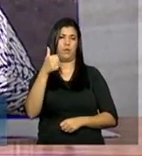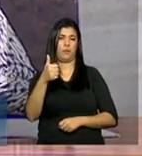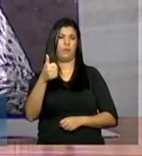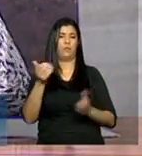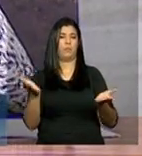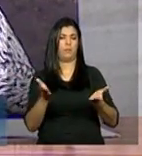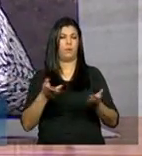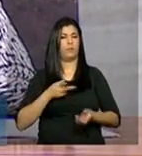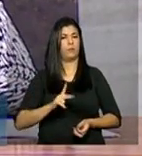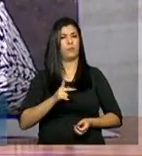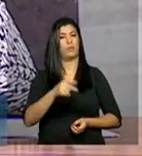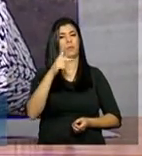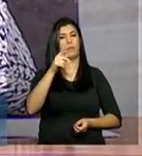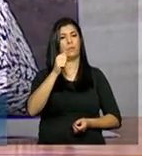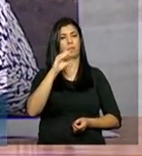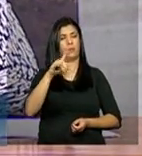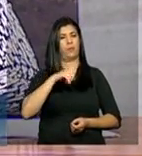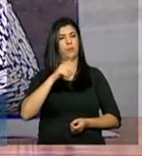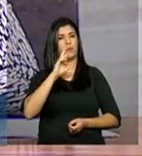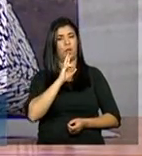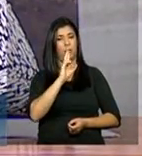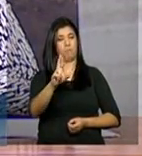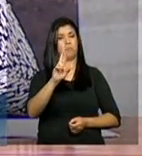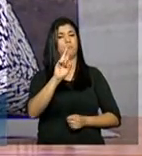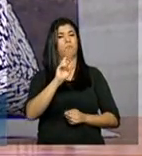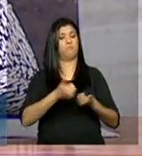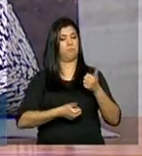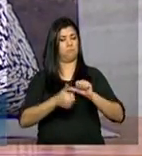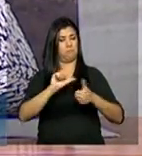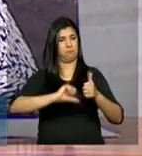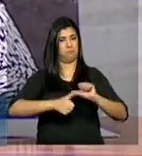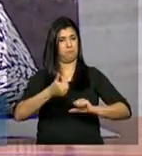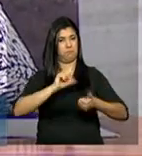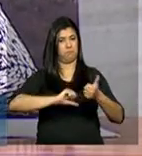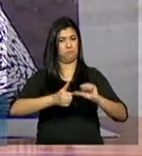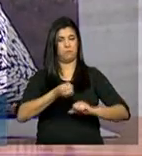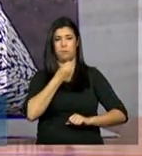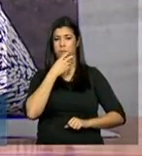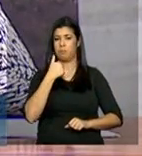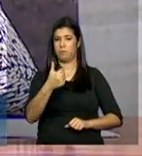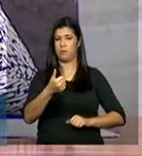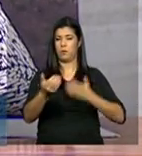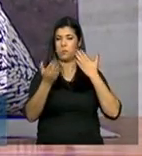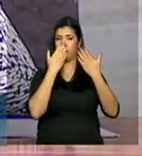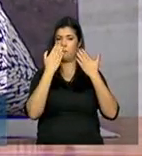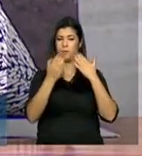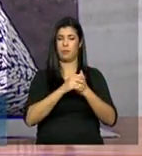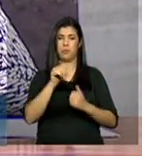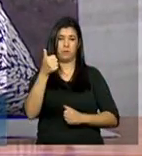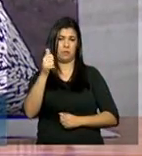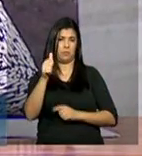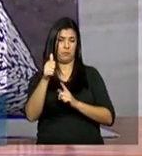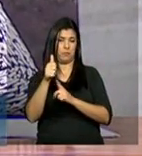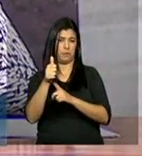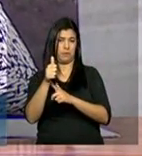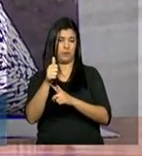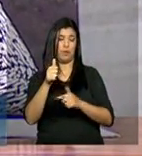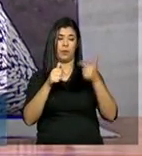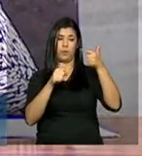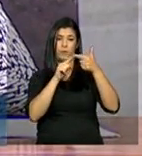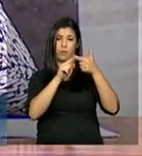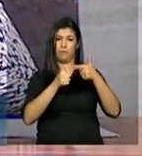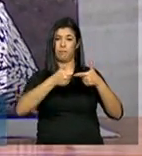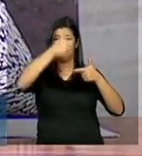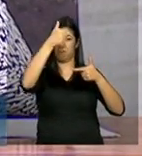2. O PAC 2, nós vamos ver, teve resultados ainda muito superiores ao do PAC. O PAC 2 teve resultados